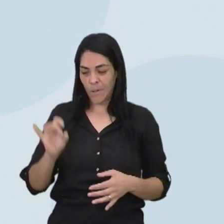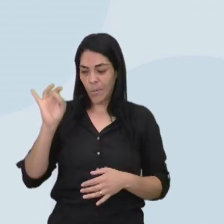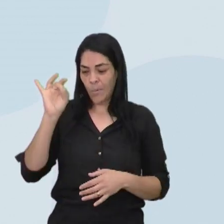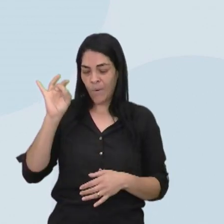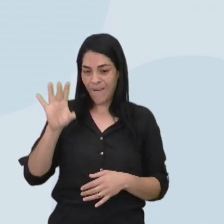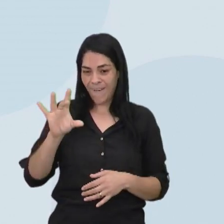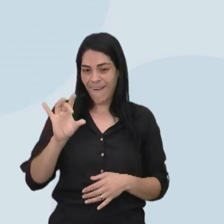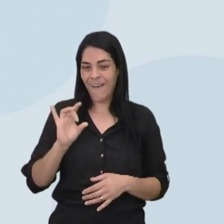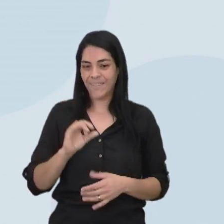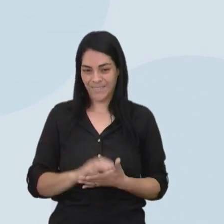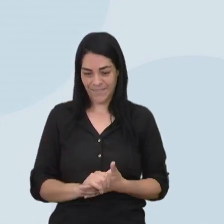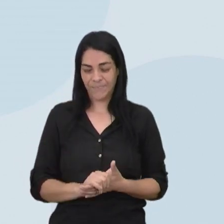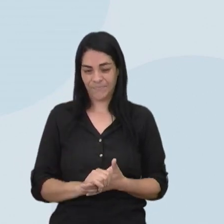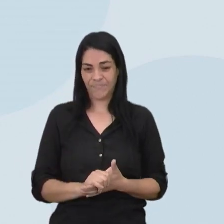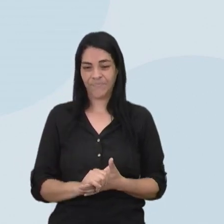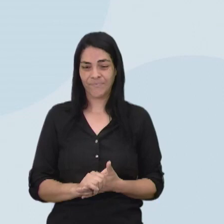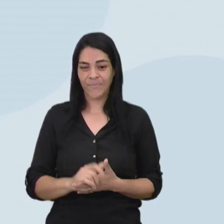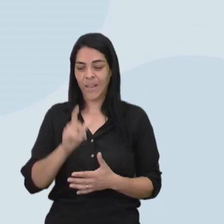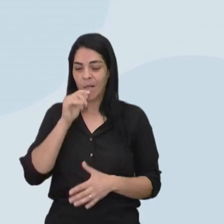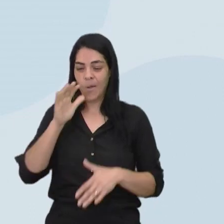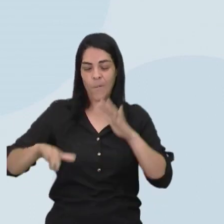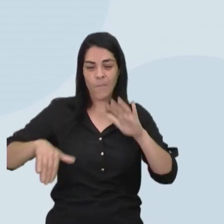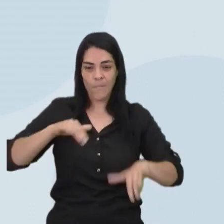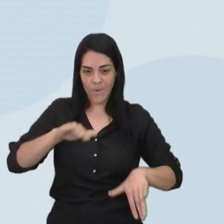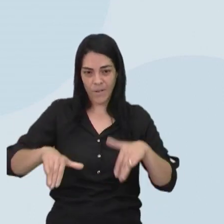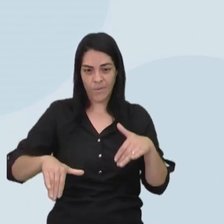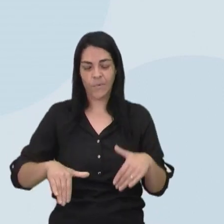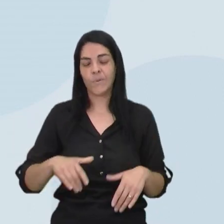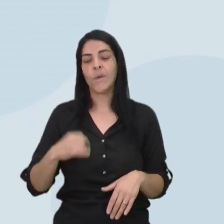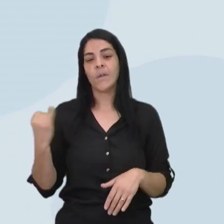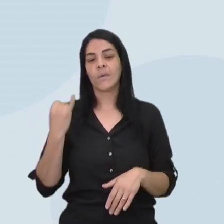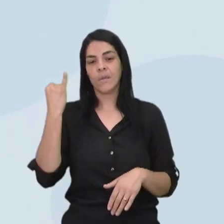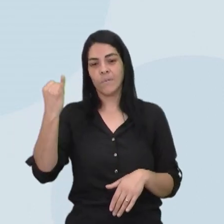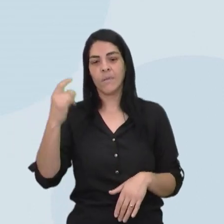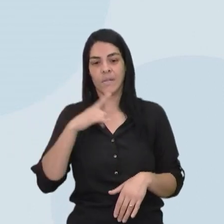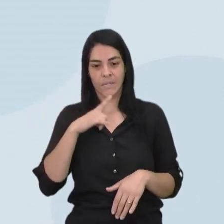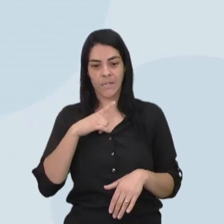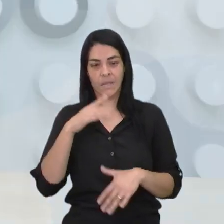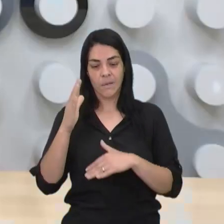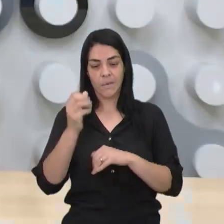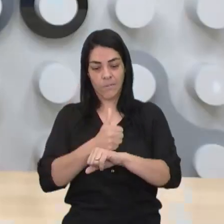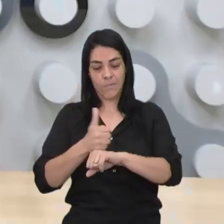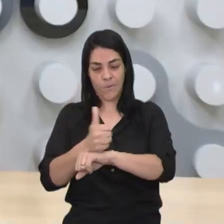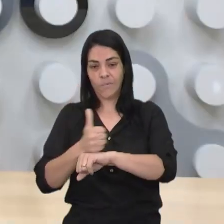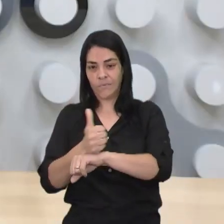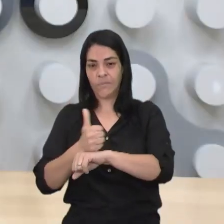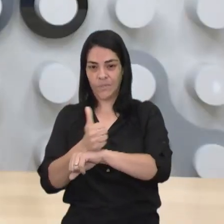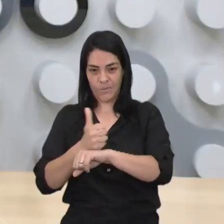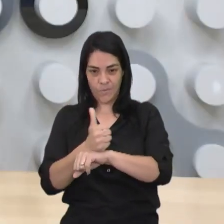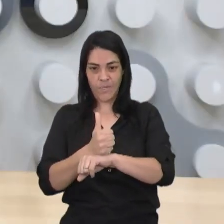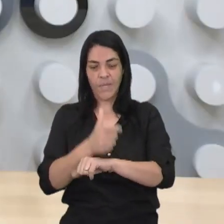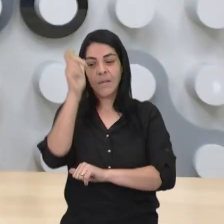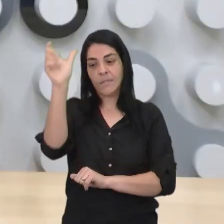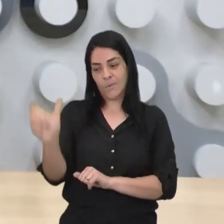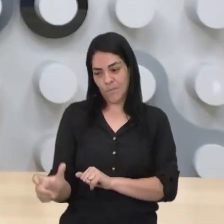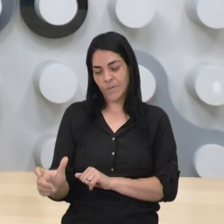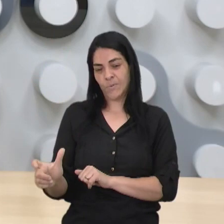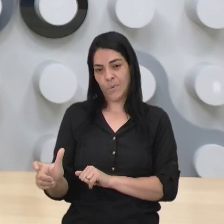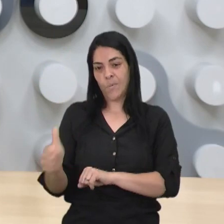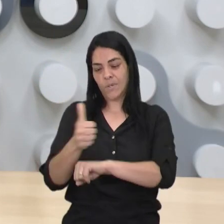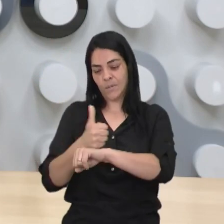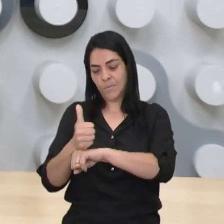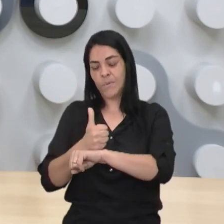Que são importantes aí. Alguns deles estão justamente profissionais, então são pessoas